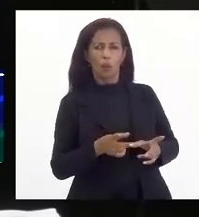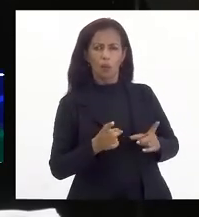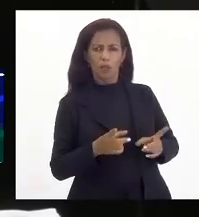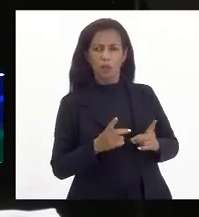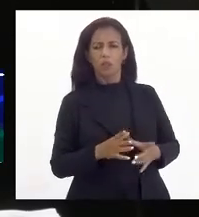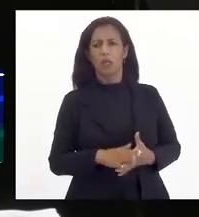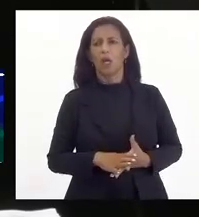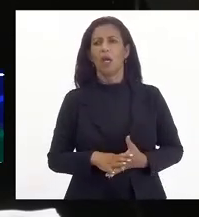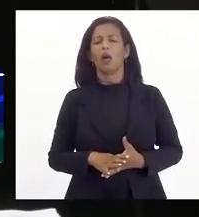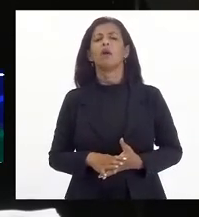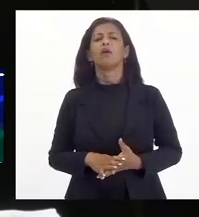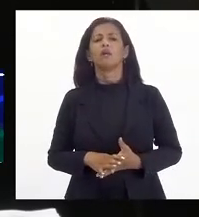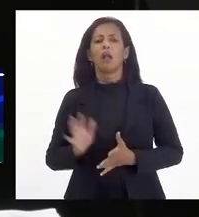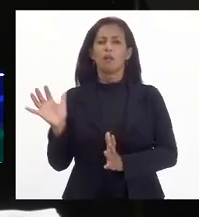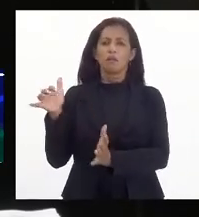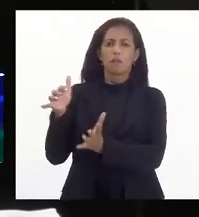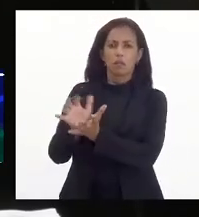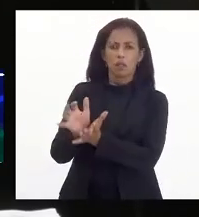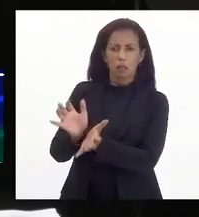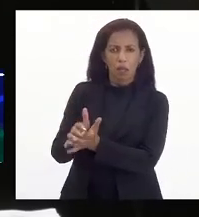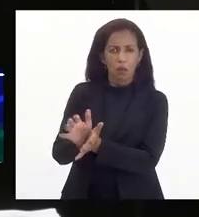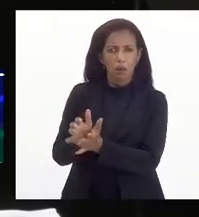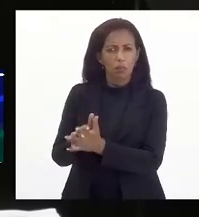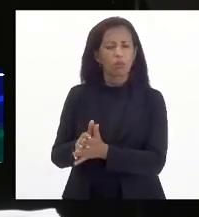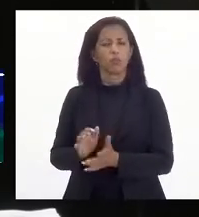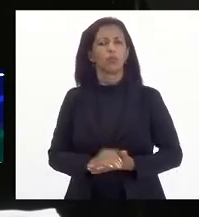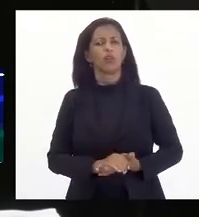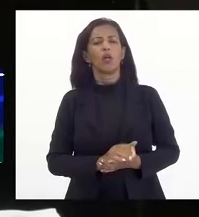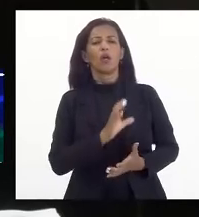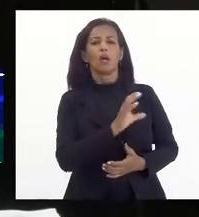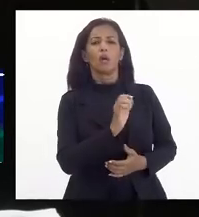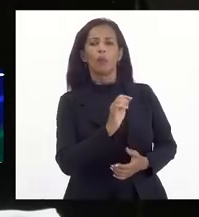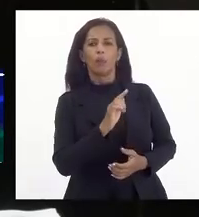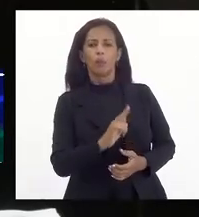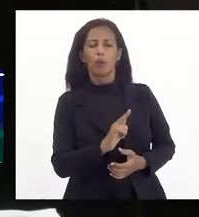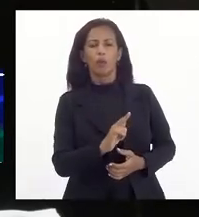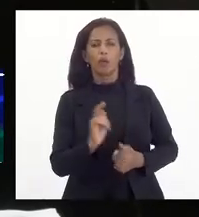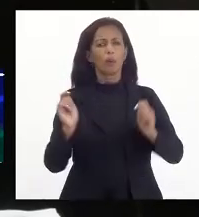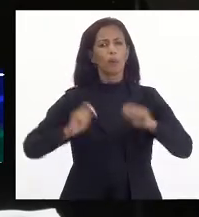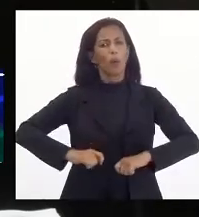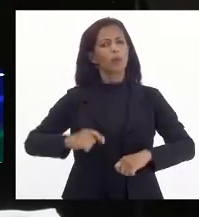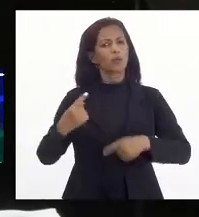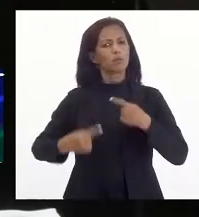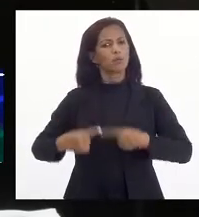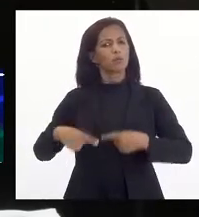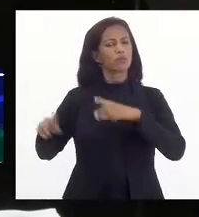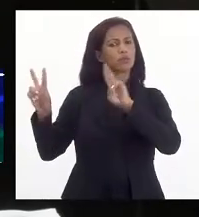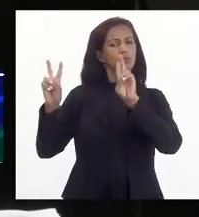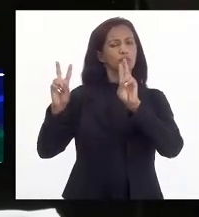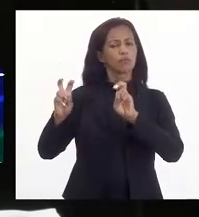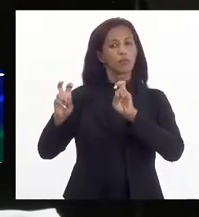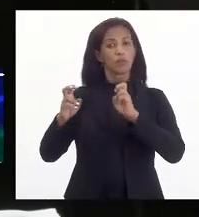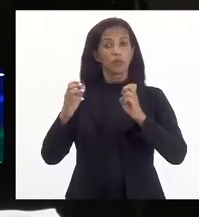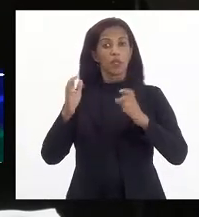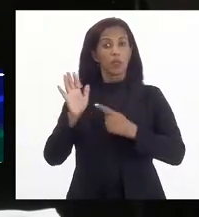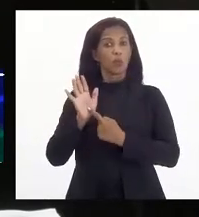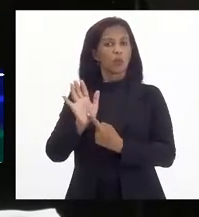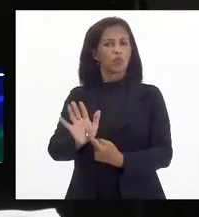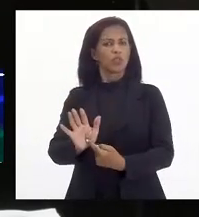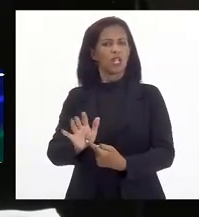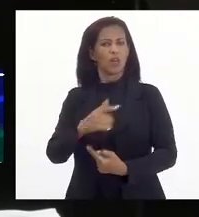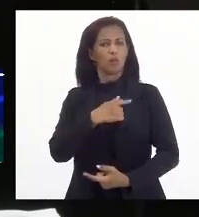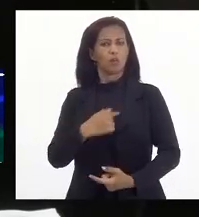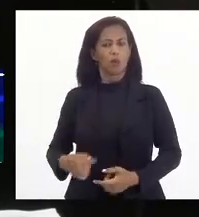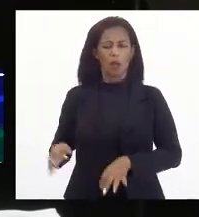de de Santa Cruz industrial de Campo Grande a gente possa discutir esse tema e mostrar para o governador